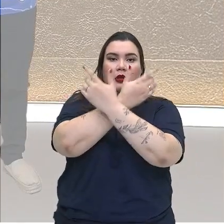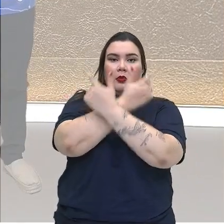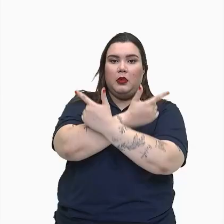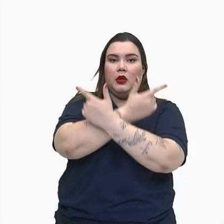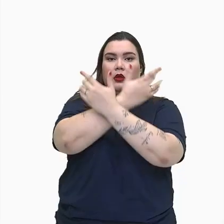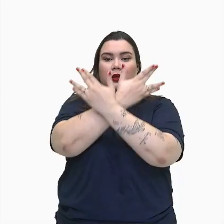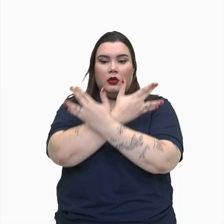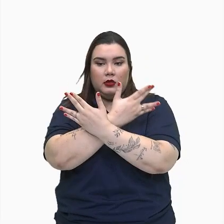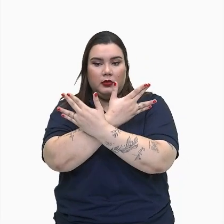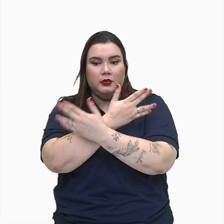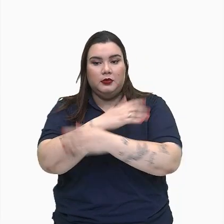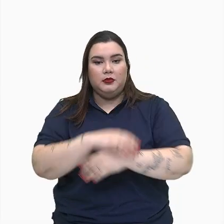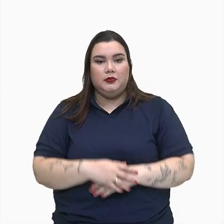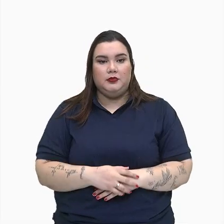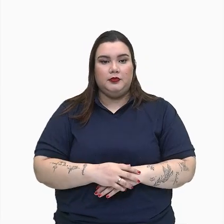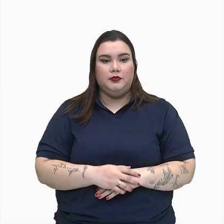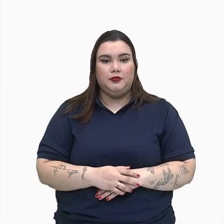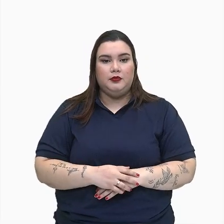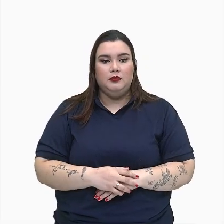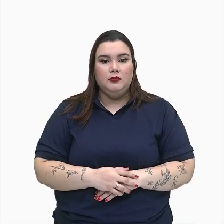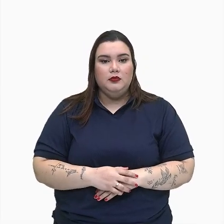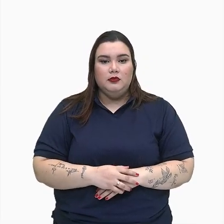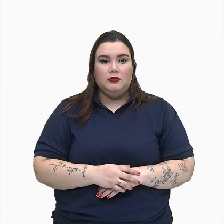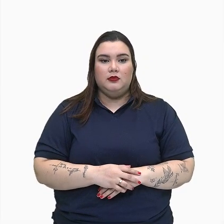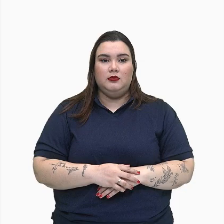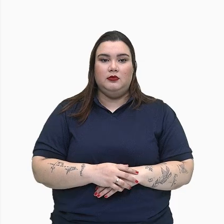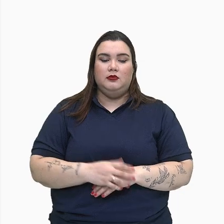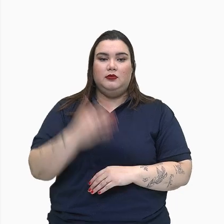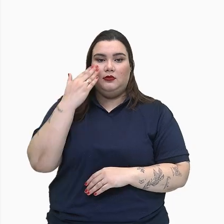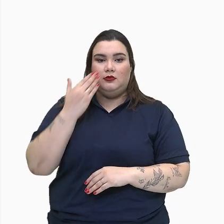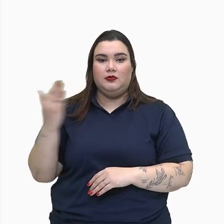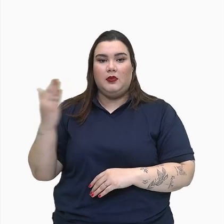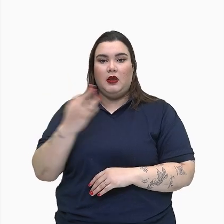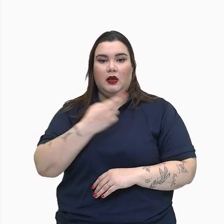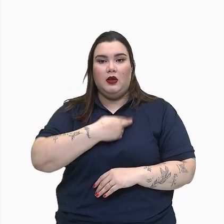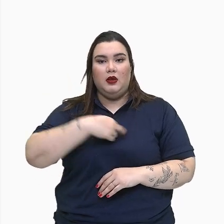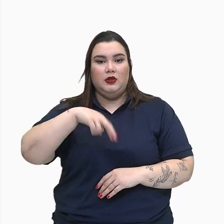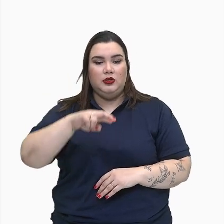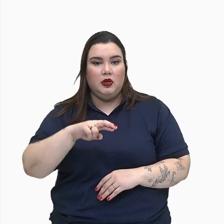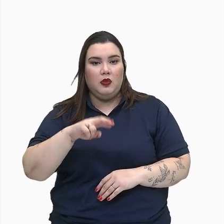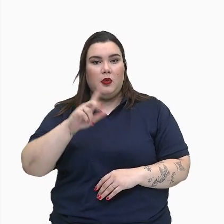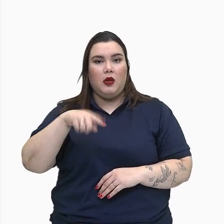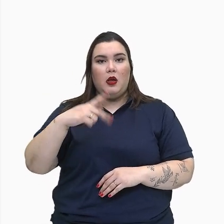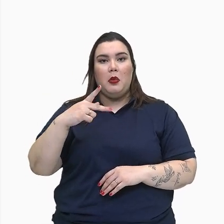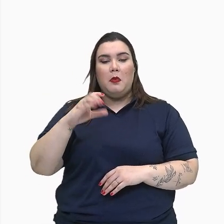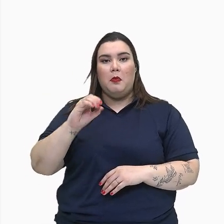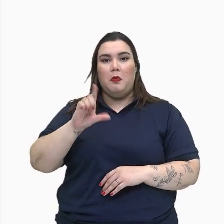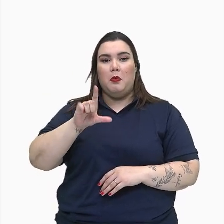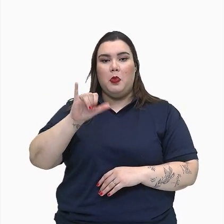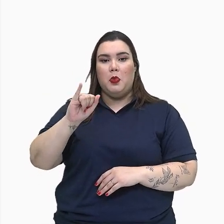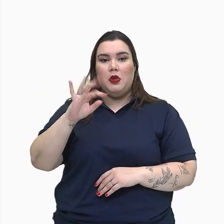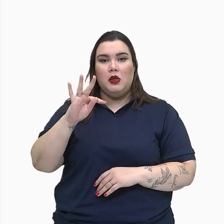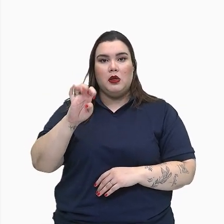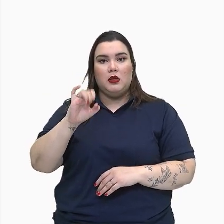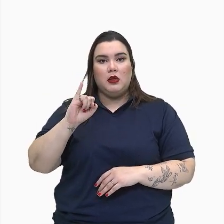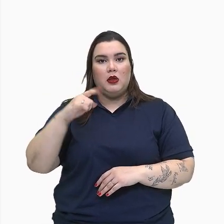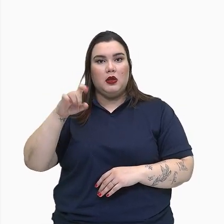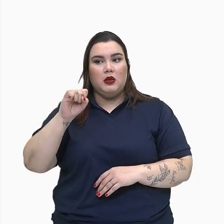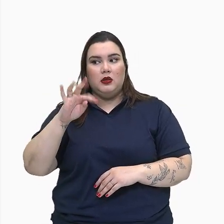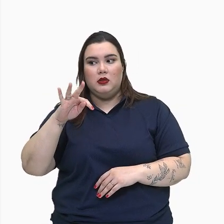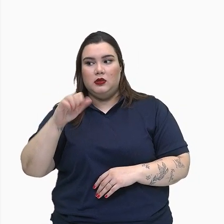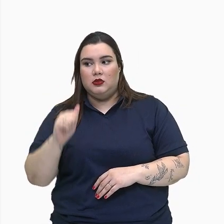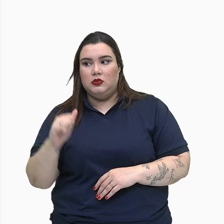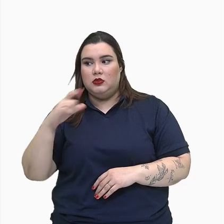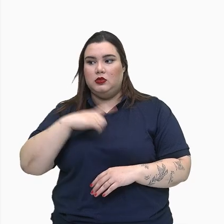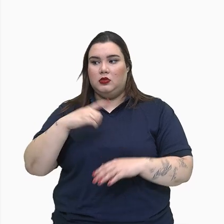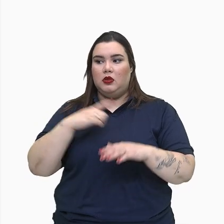algumas características específicas desses povos. A religião era politeísta, com deuses associados à natureza,